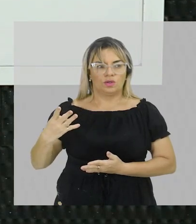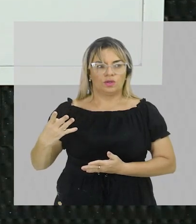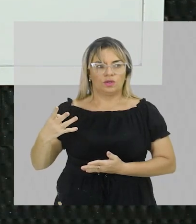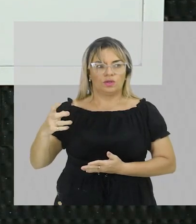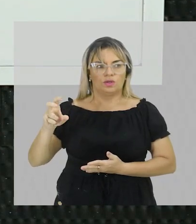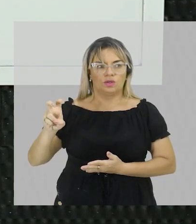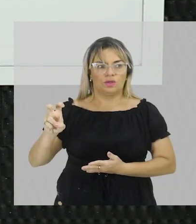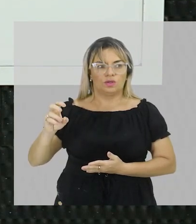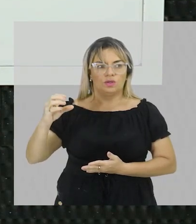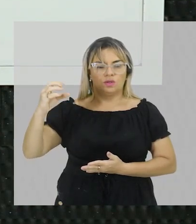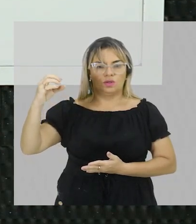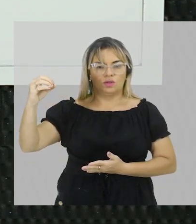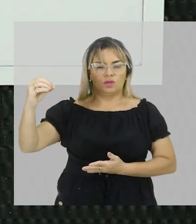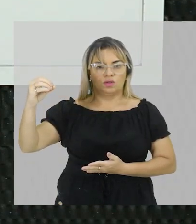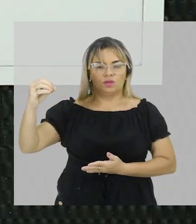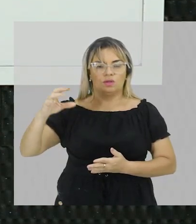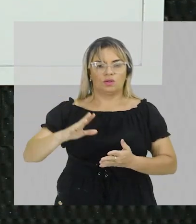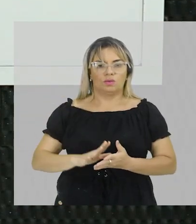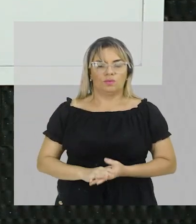Certo?